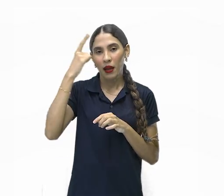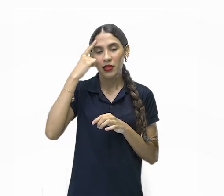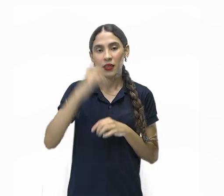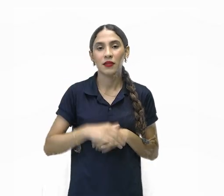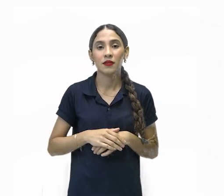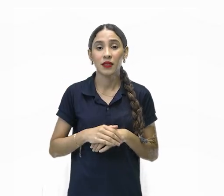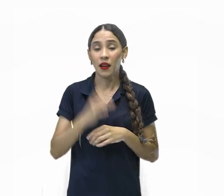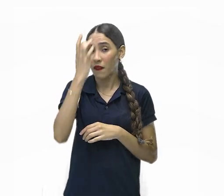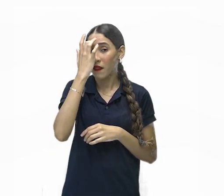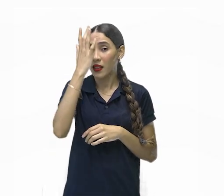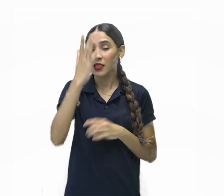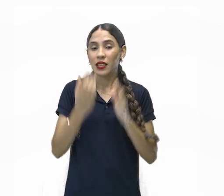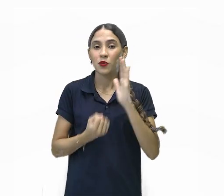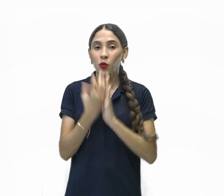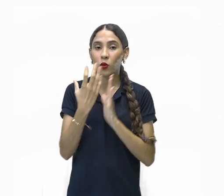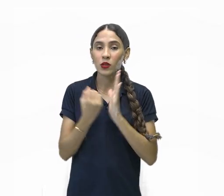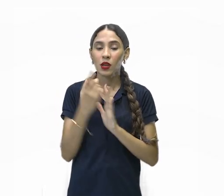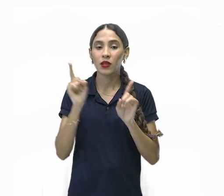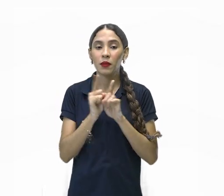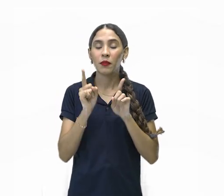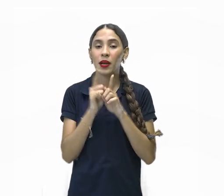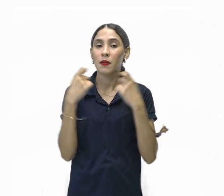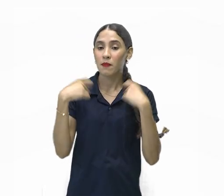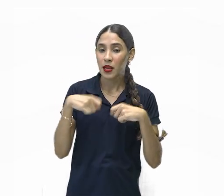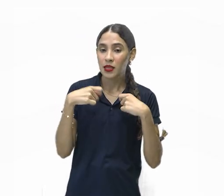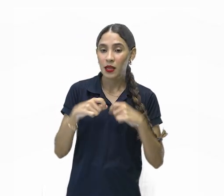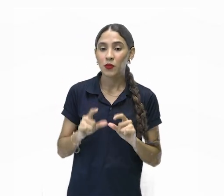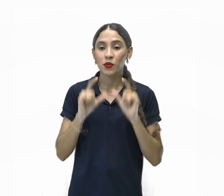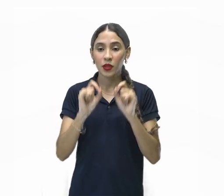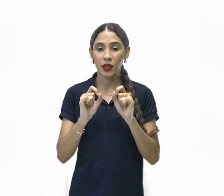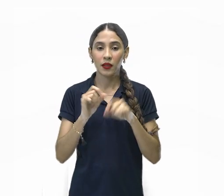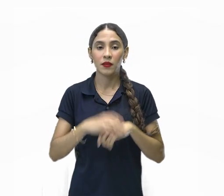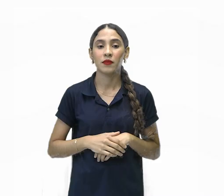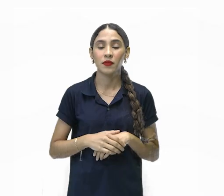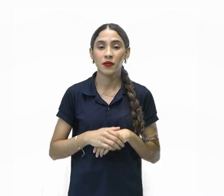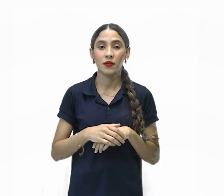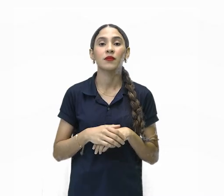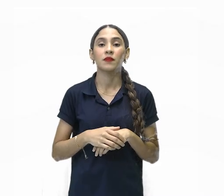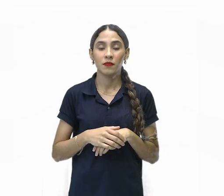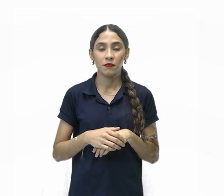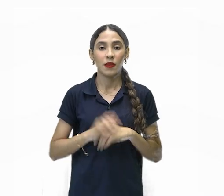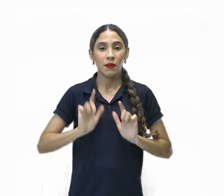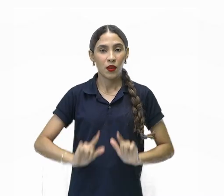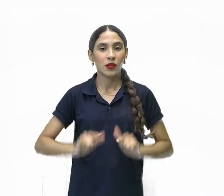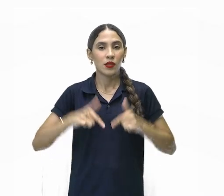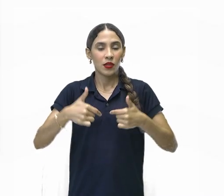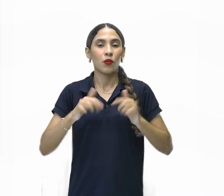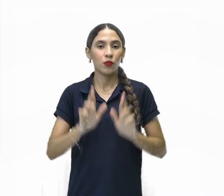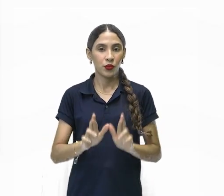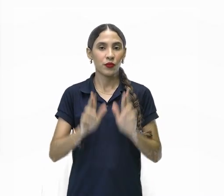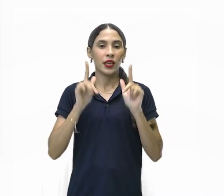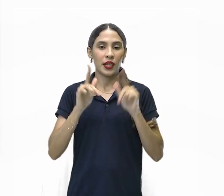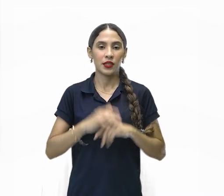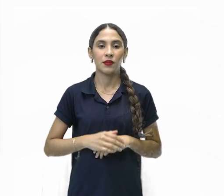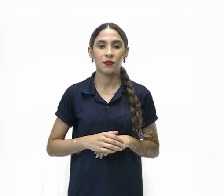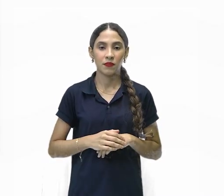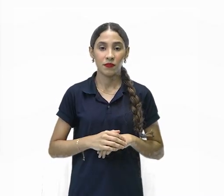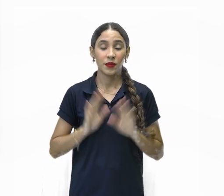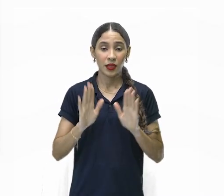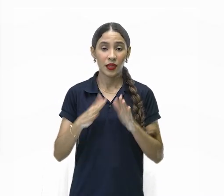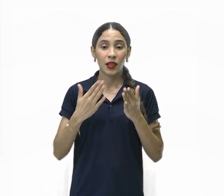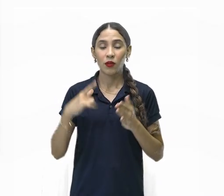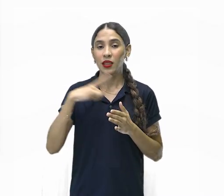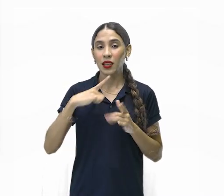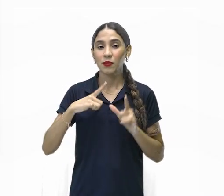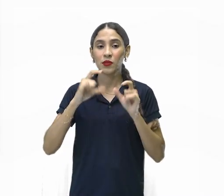nessa facilidade de produção, precisamos colocar a nossa voz de uma outra forma.